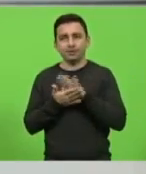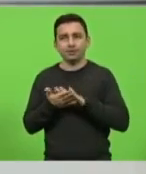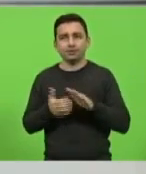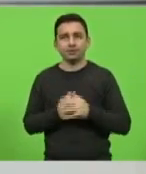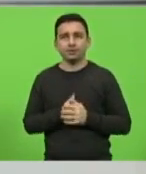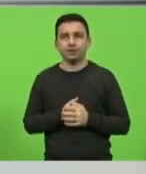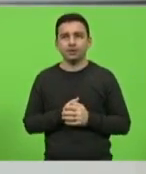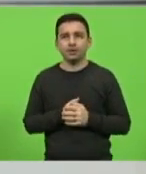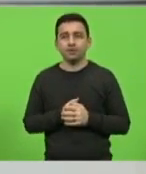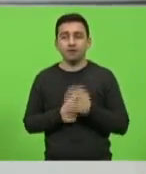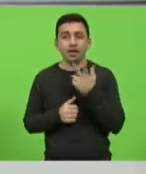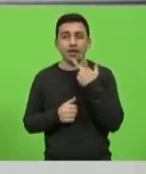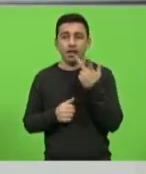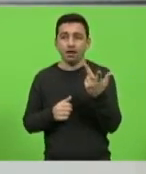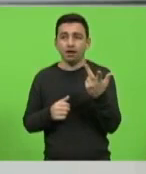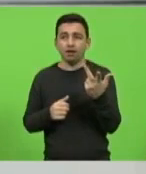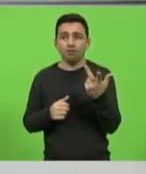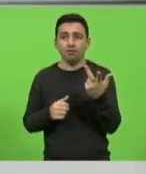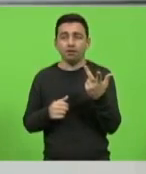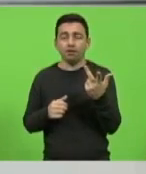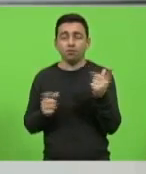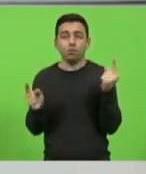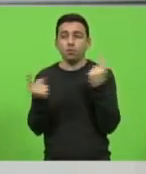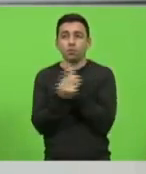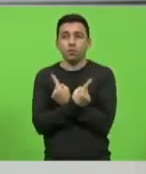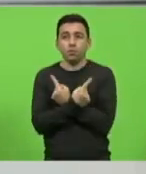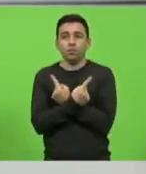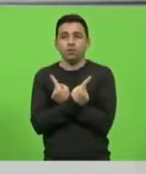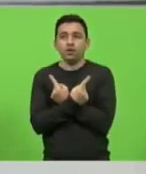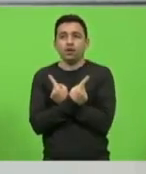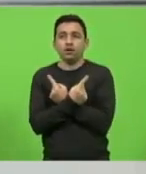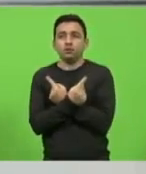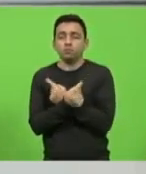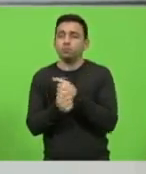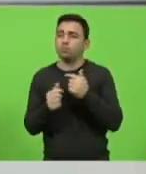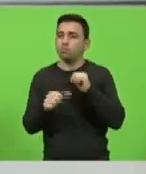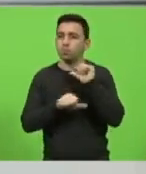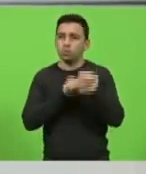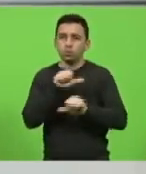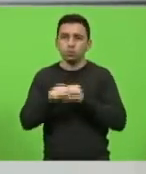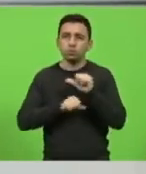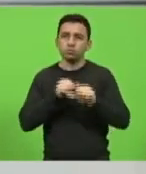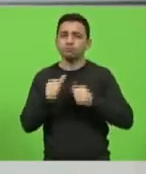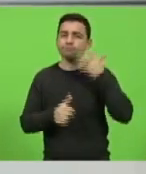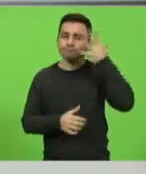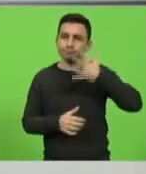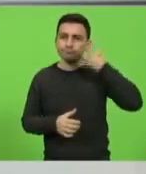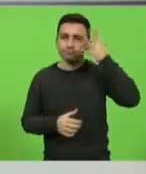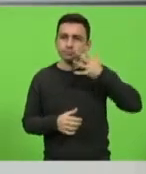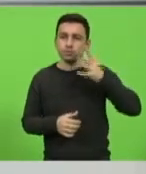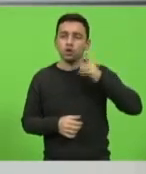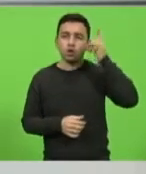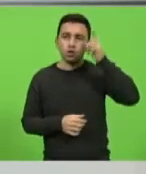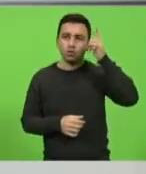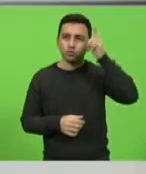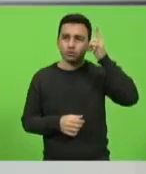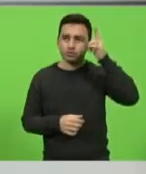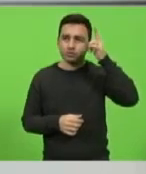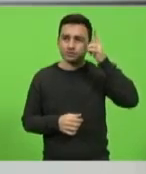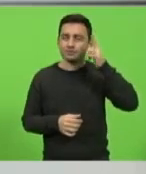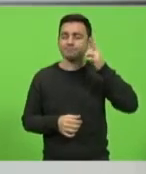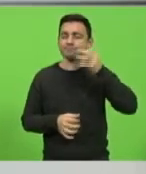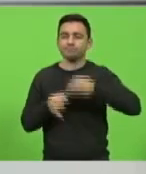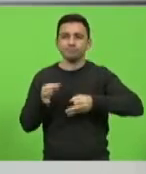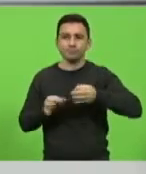Argumentar o contrário desvia-se o discurso da lógica jurídica, parte de uma